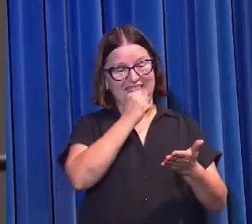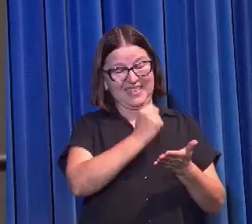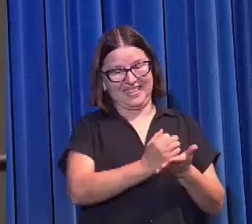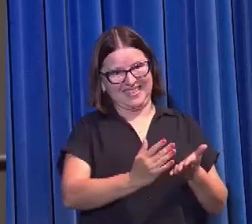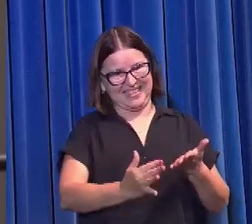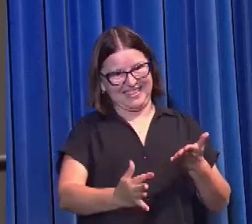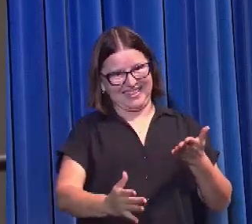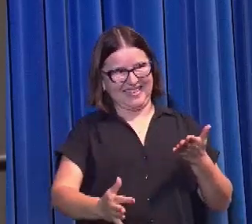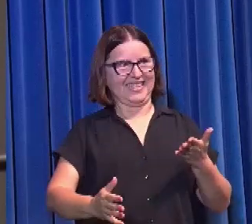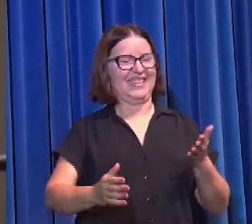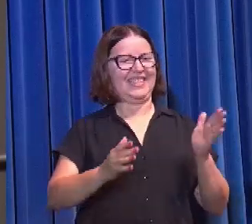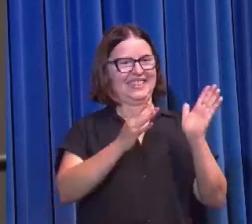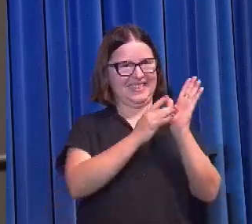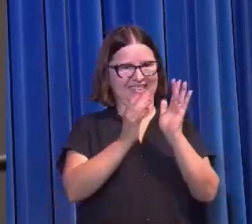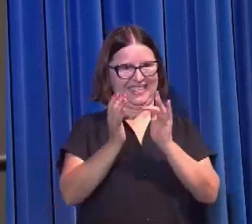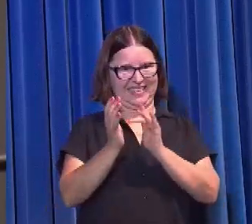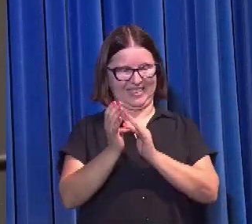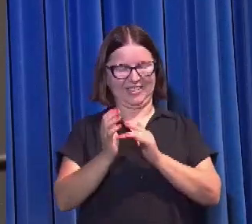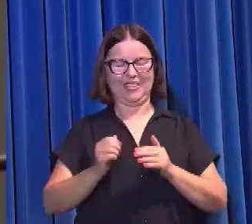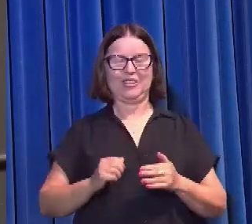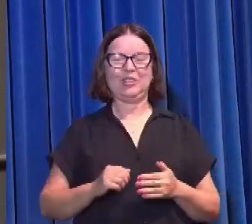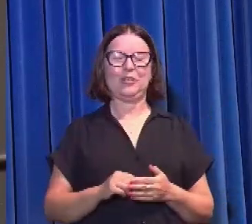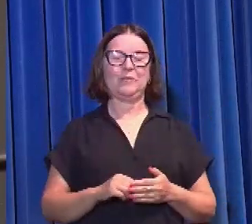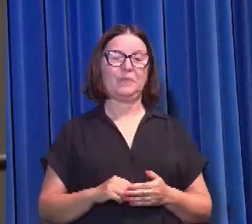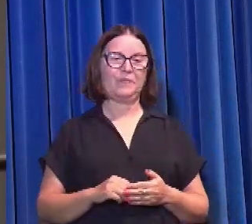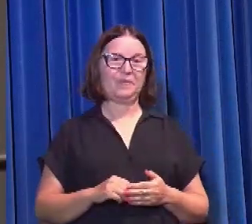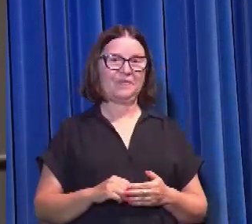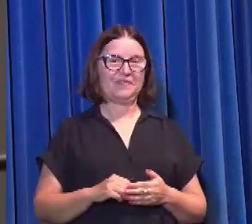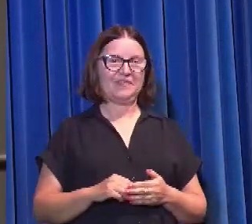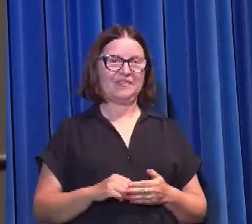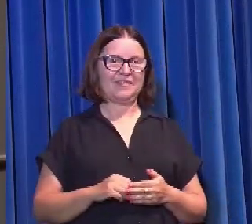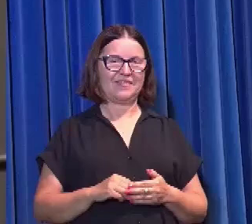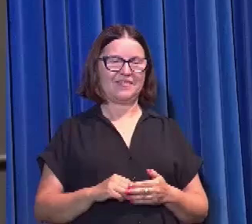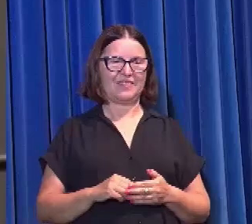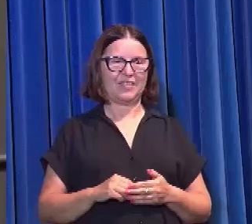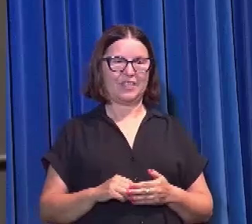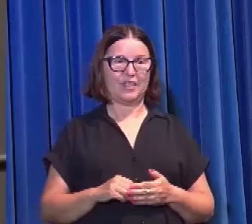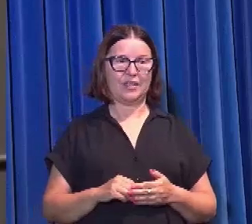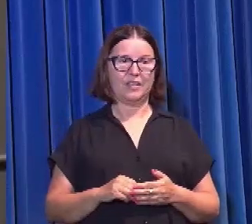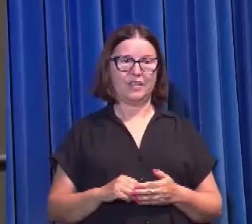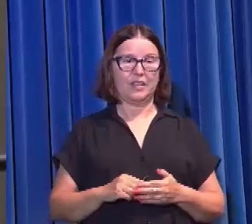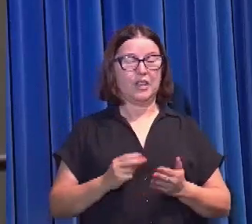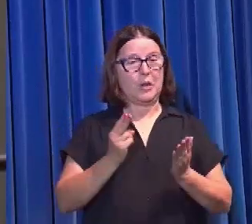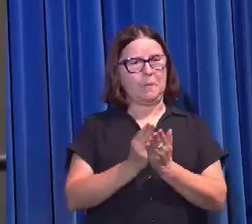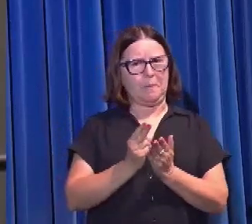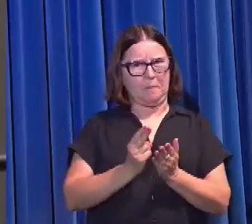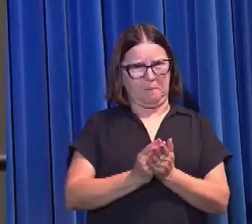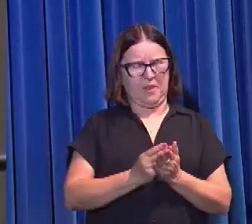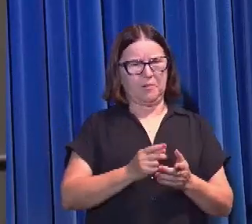favor. Não obstante, meus irmãos, todas as restrições que nós estamos tendo,